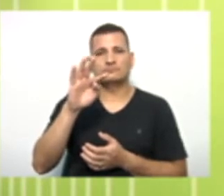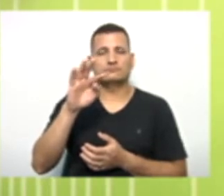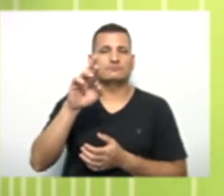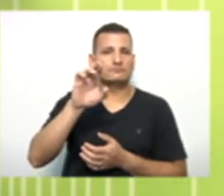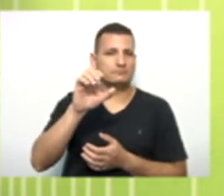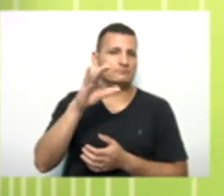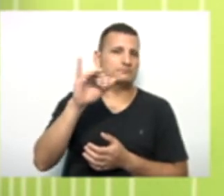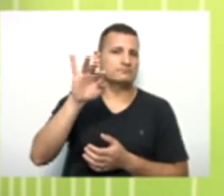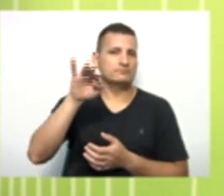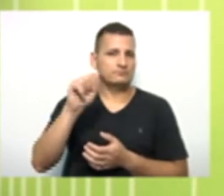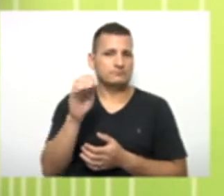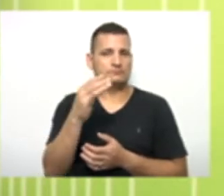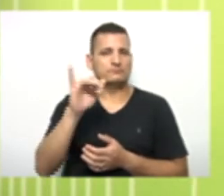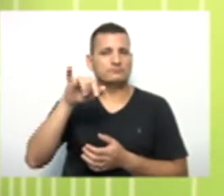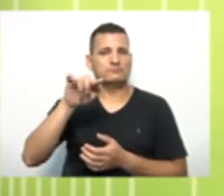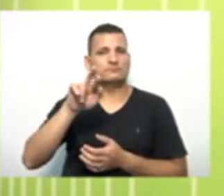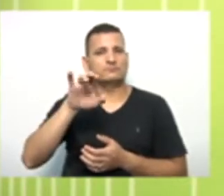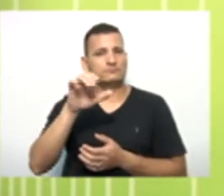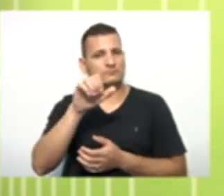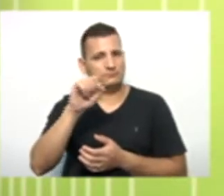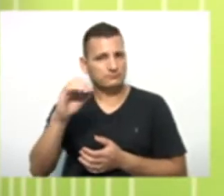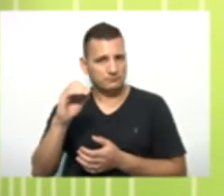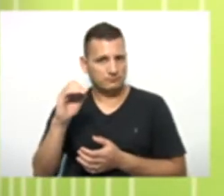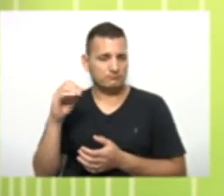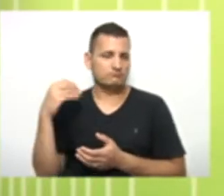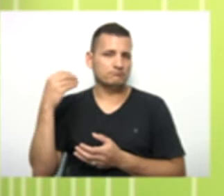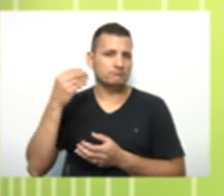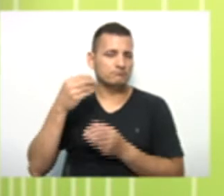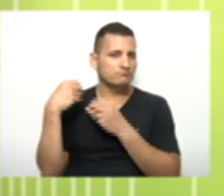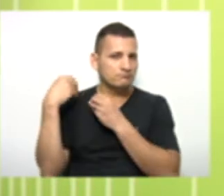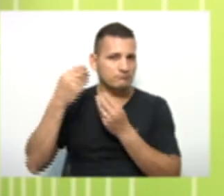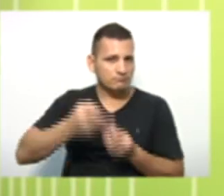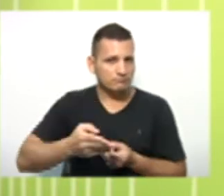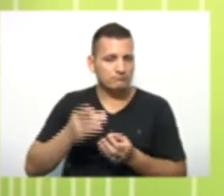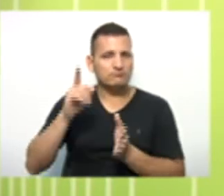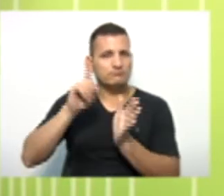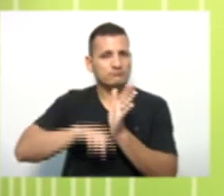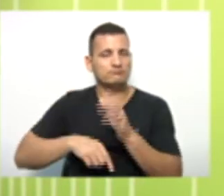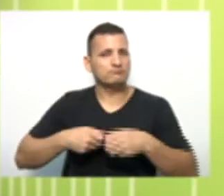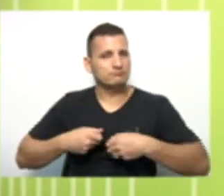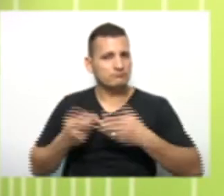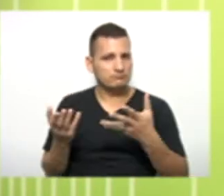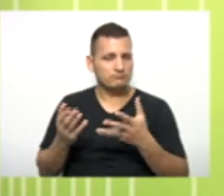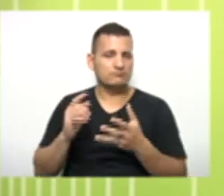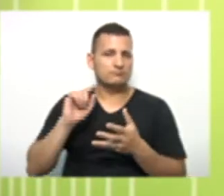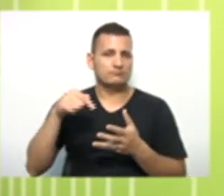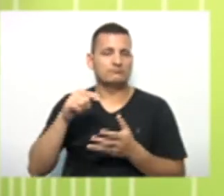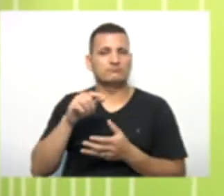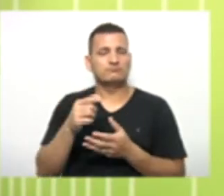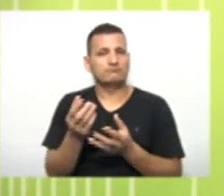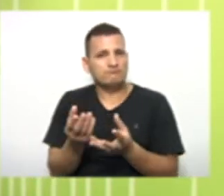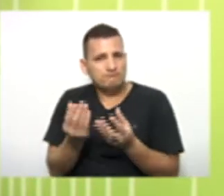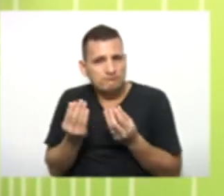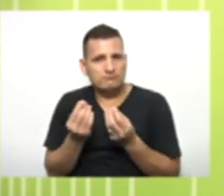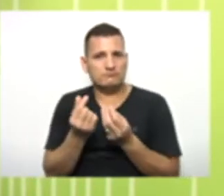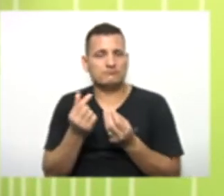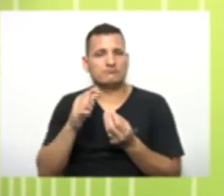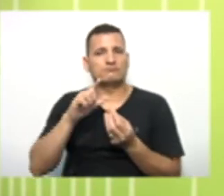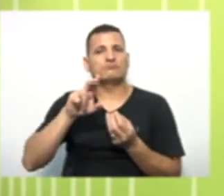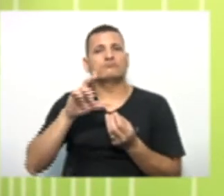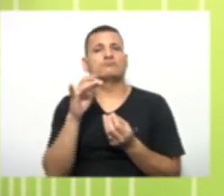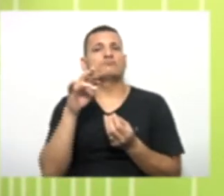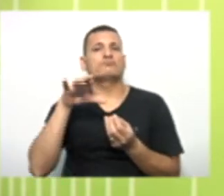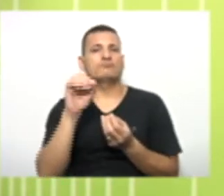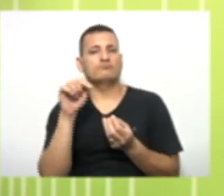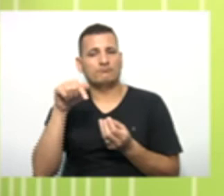vendeu, entregou a mercadoria menos as despesas, nós chegamos no que? No lucro. Então, o ato não cooperativo tem um